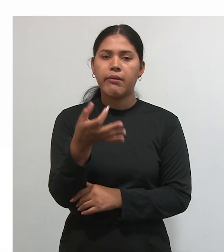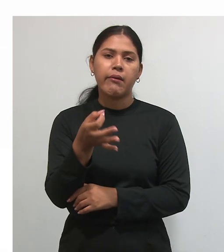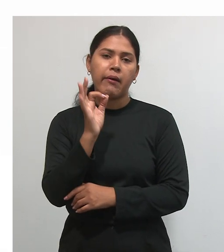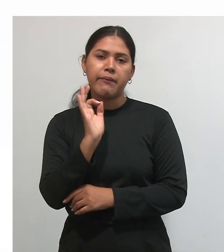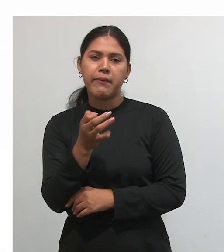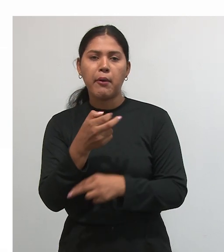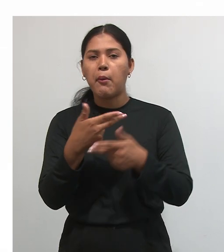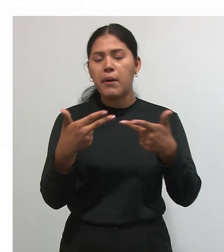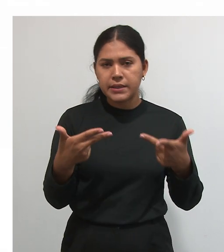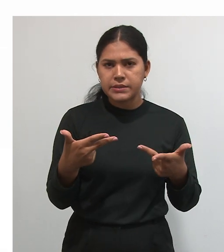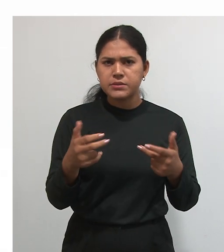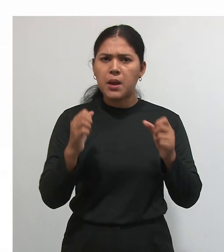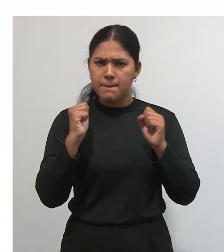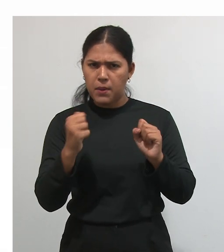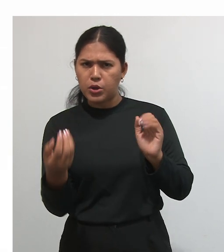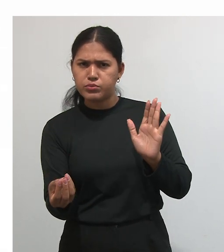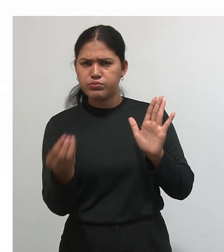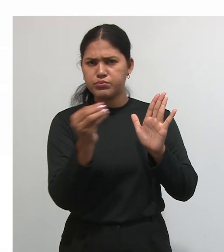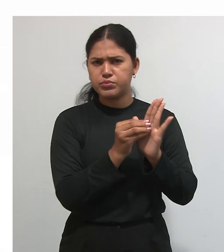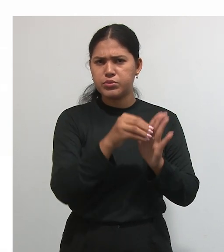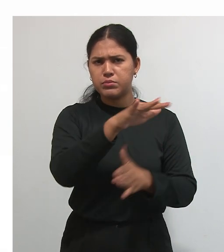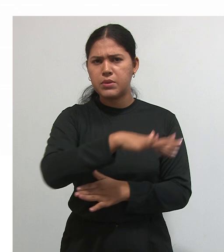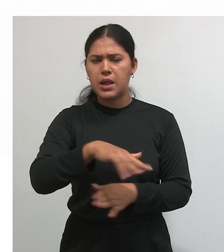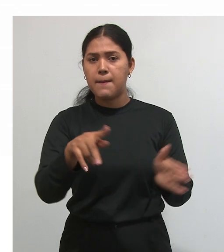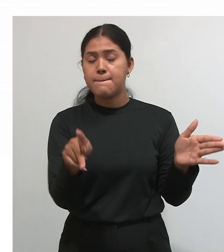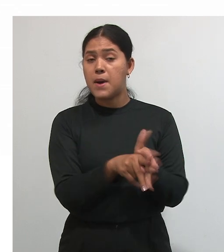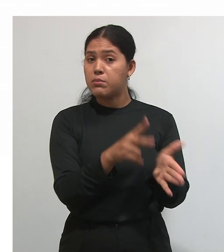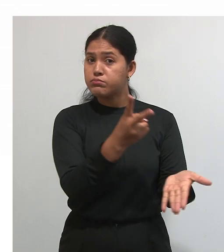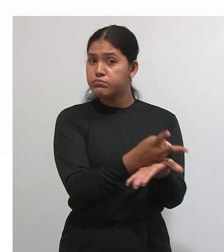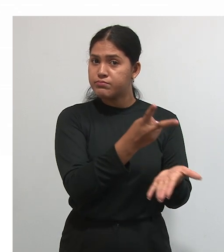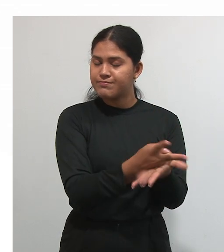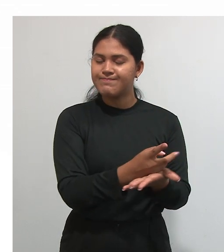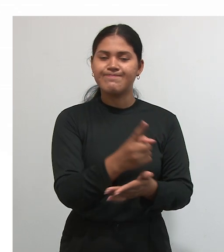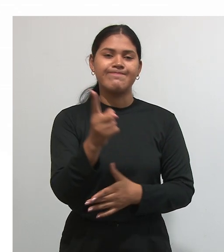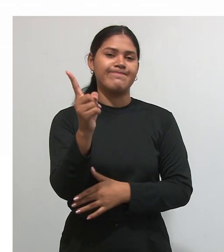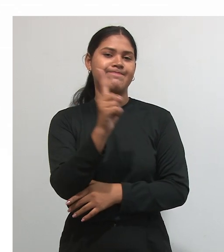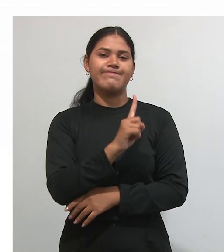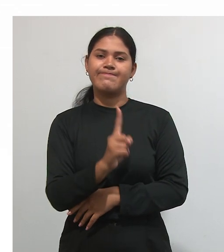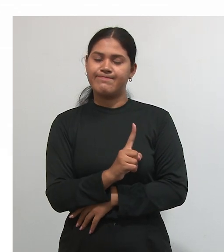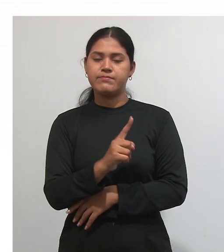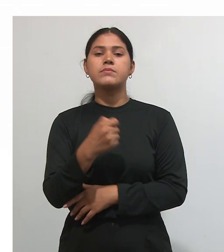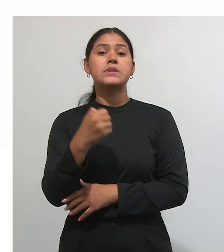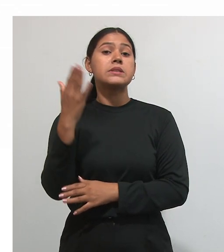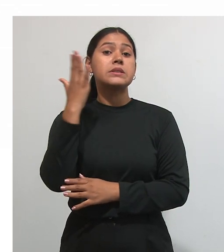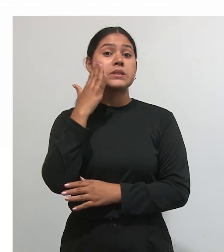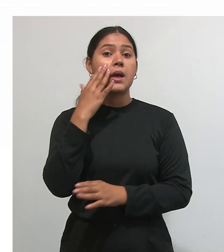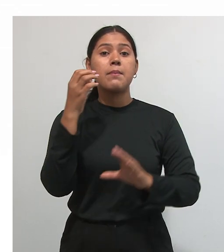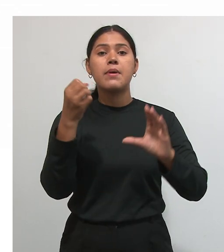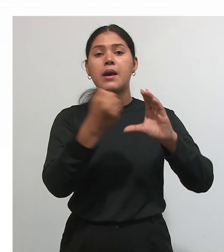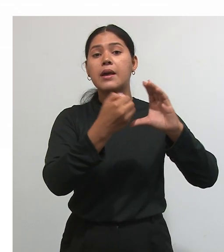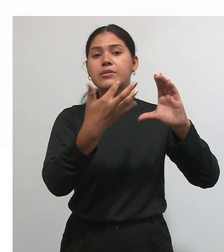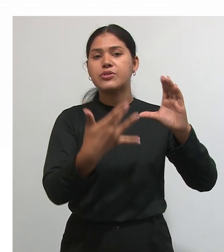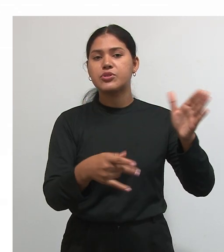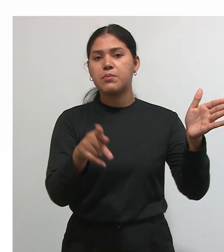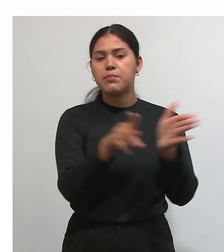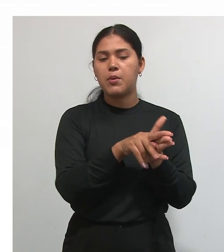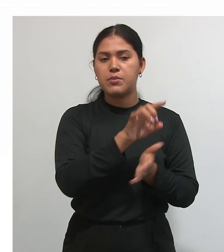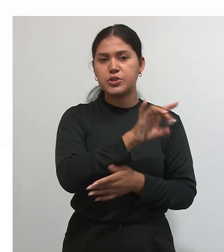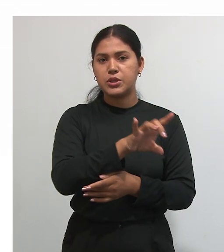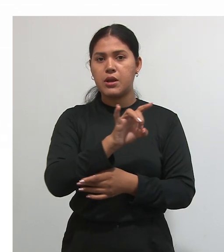por exemplo, ia jogar ali como super perecível, também não daria. Então, antes tem que ter essa